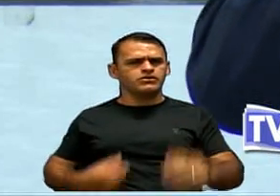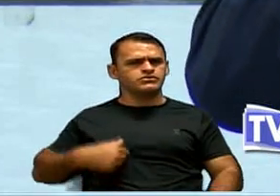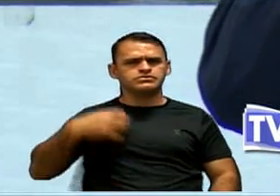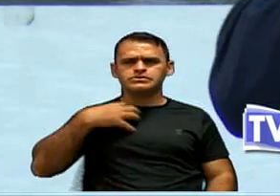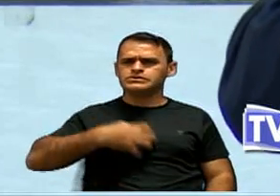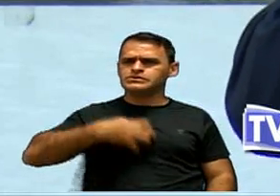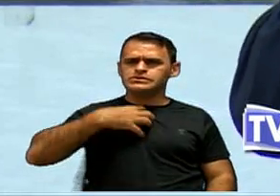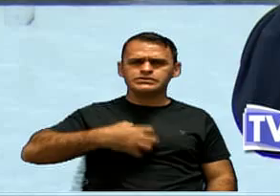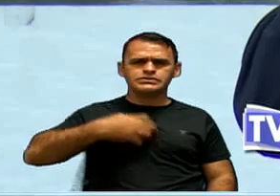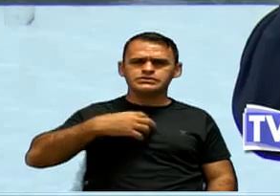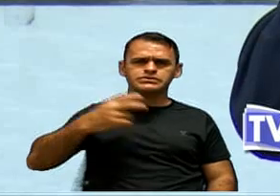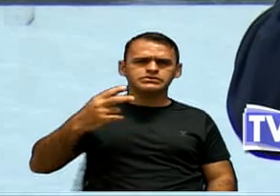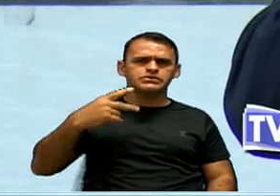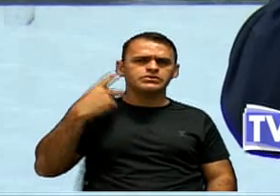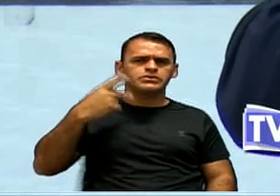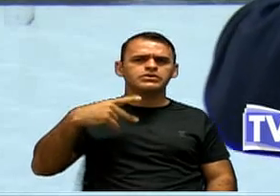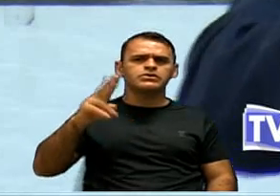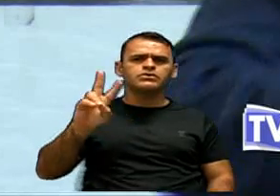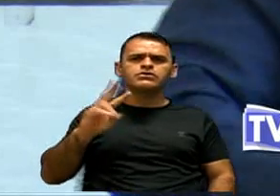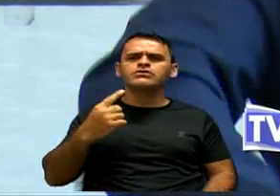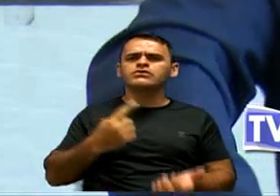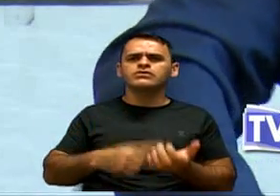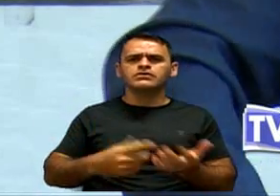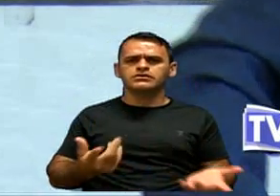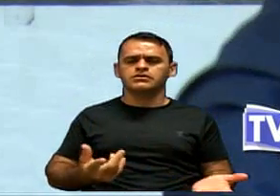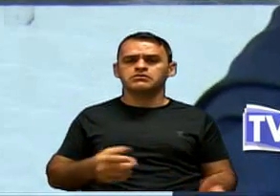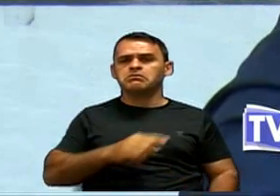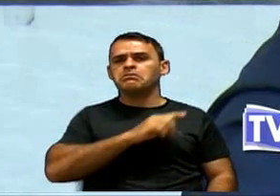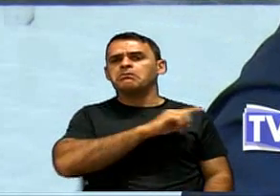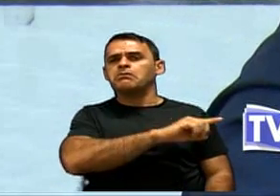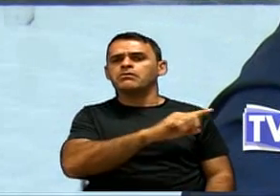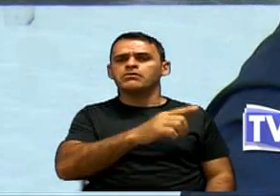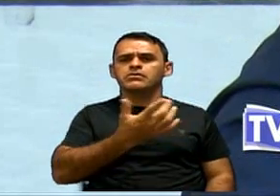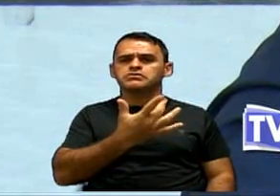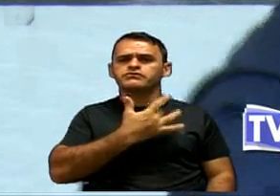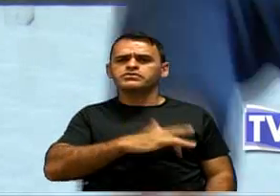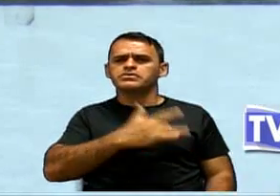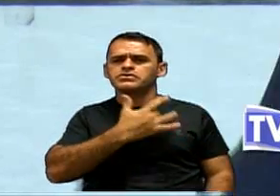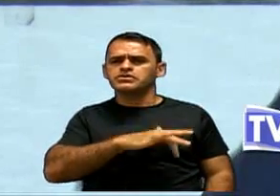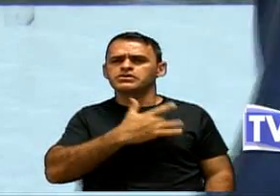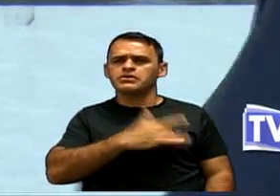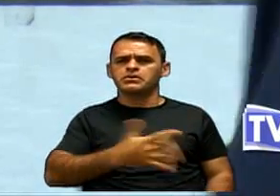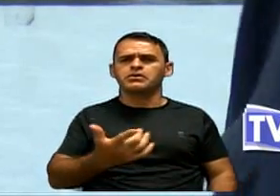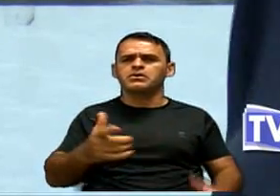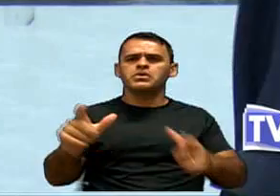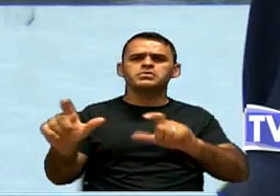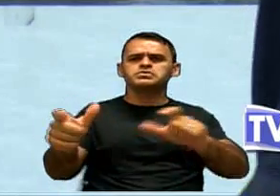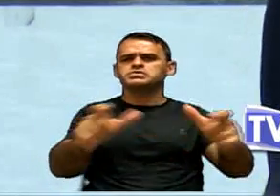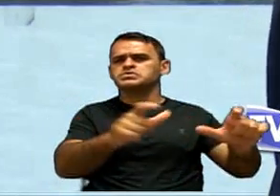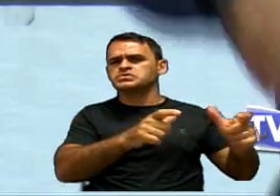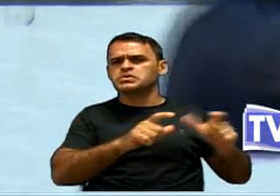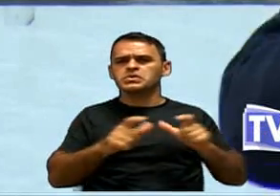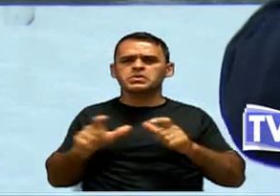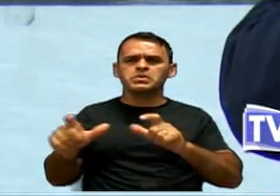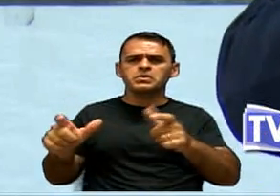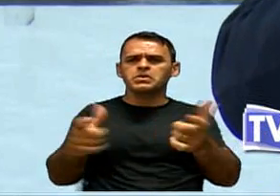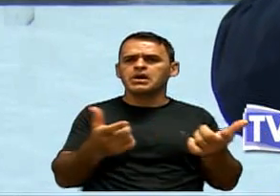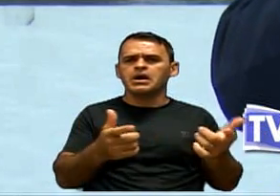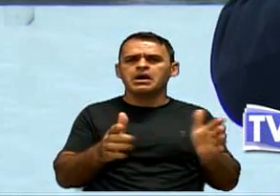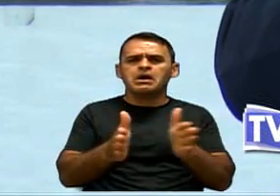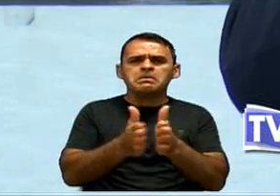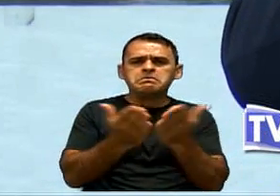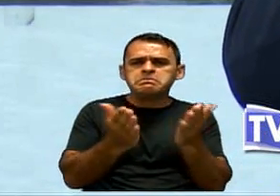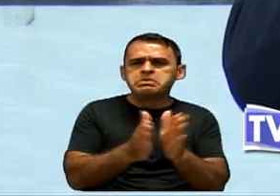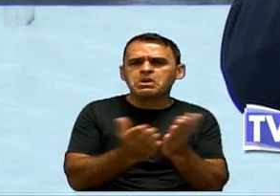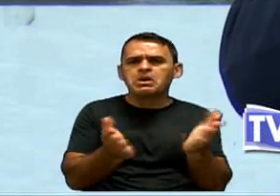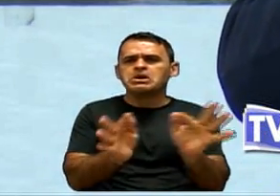indignação, vereador Vitão, que o coitadinho que mora na Vila Sabiá, que mora no Ipiranga,